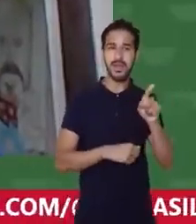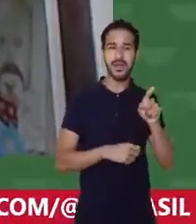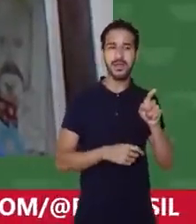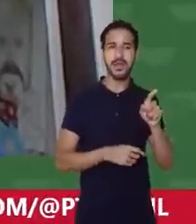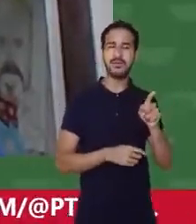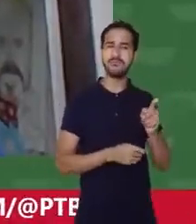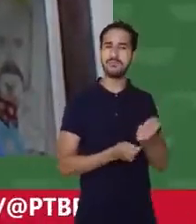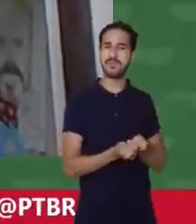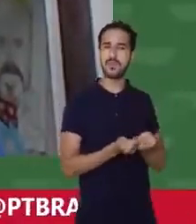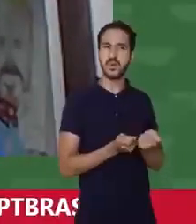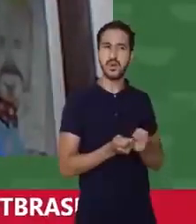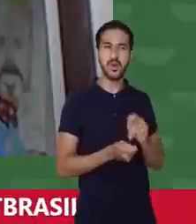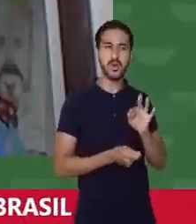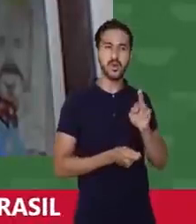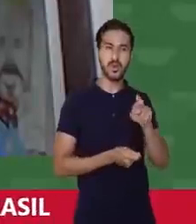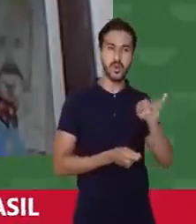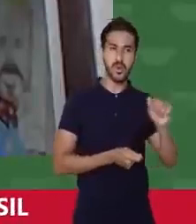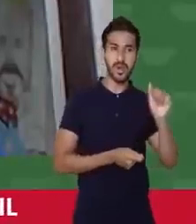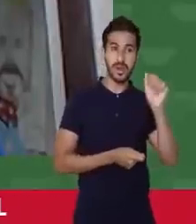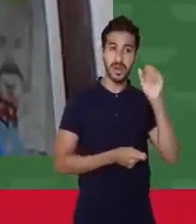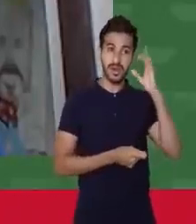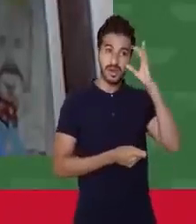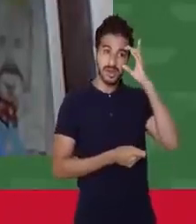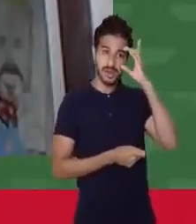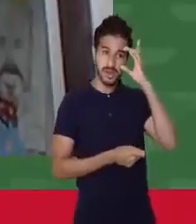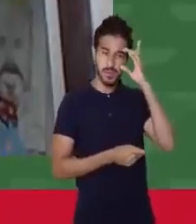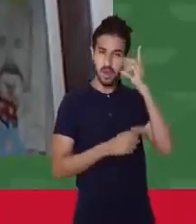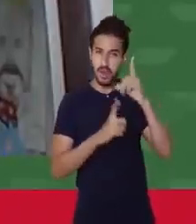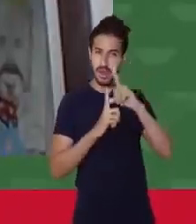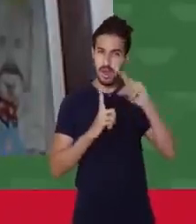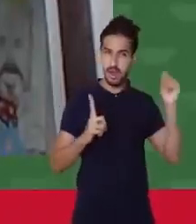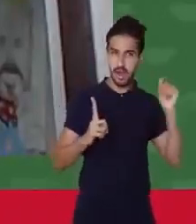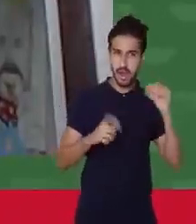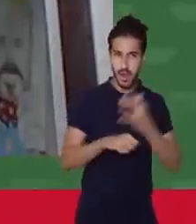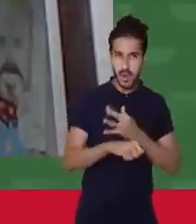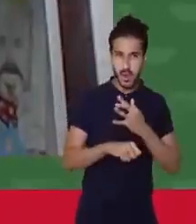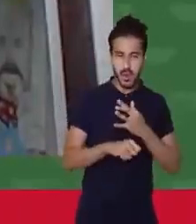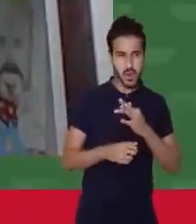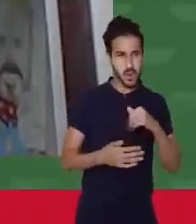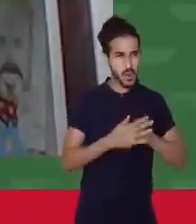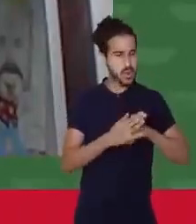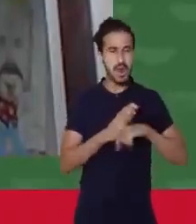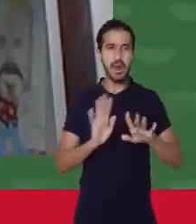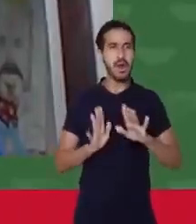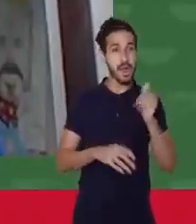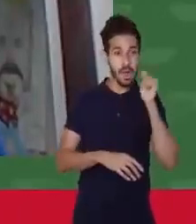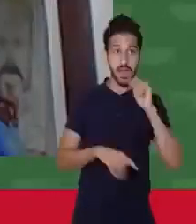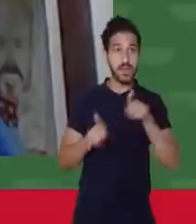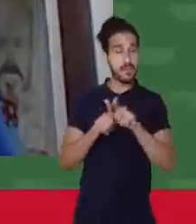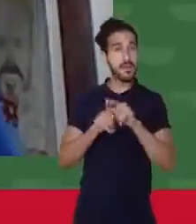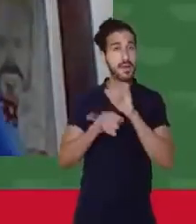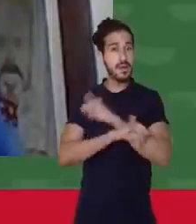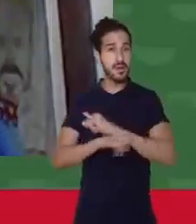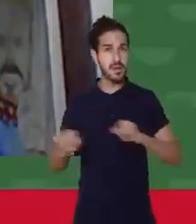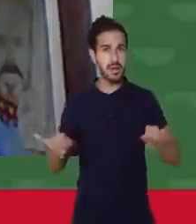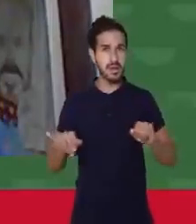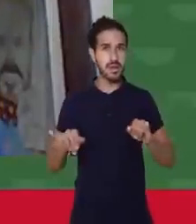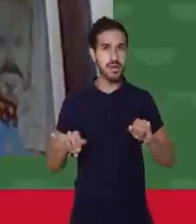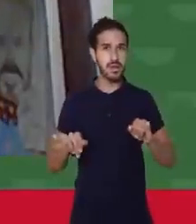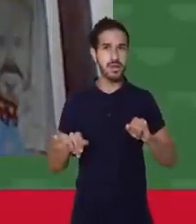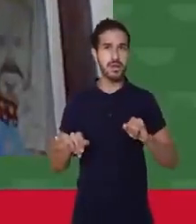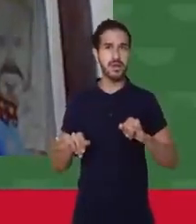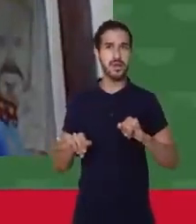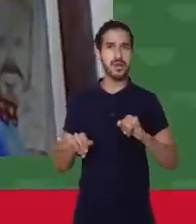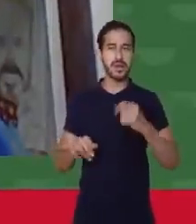dos torturadores. Dilma não fugiu da luta. Naquele dia ela também avisou. Eles pensam que nos